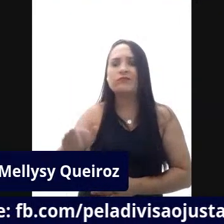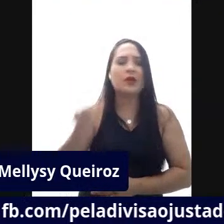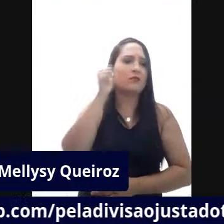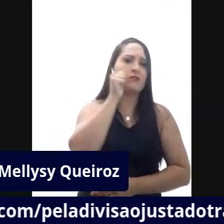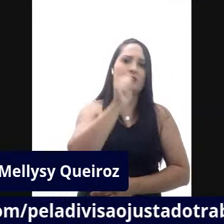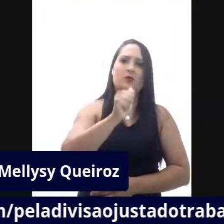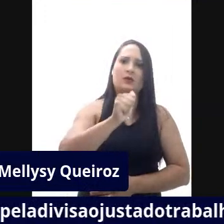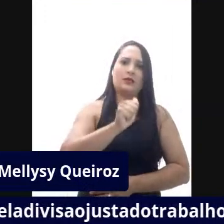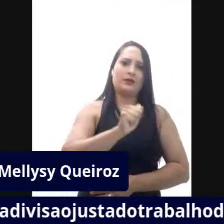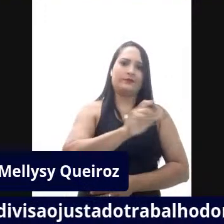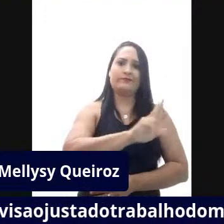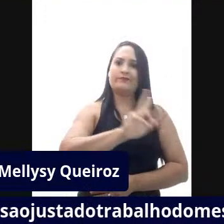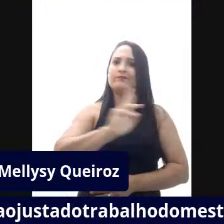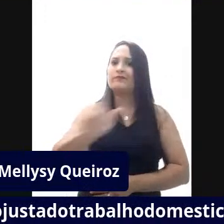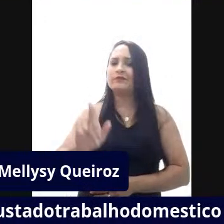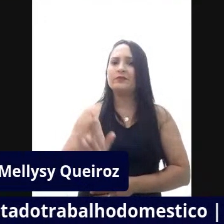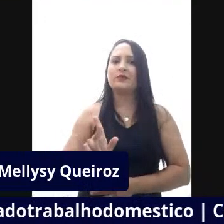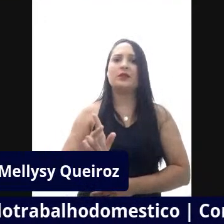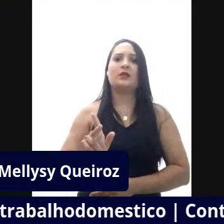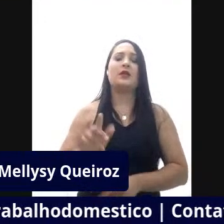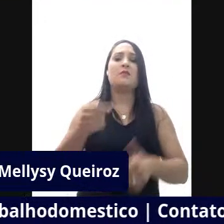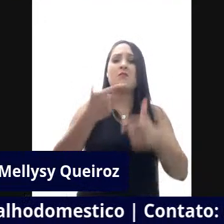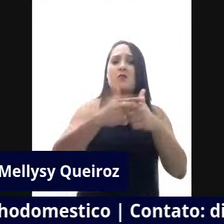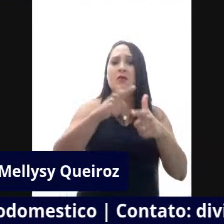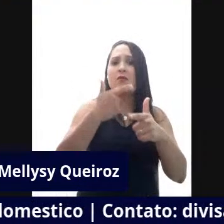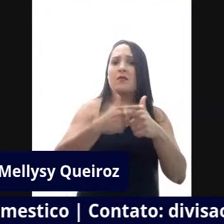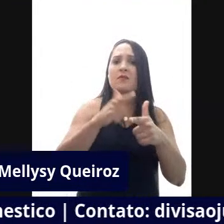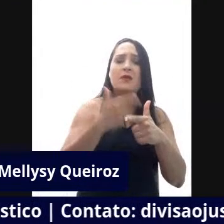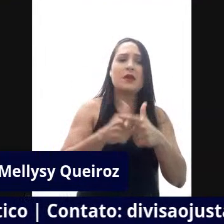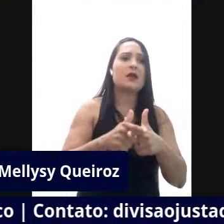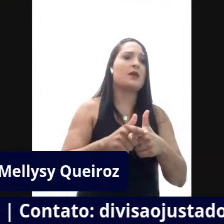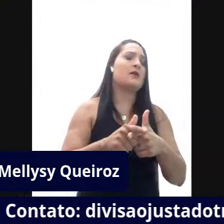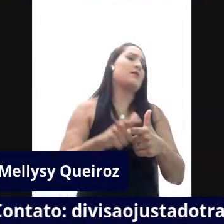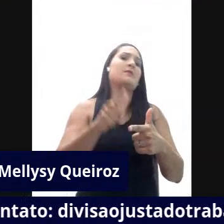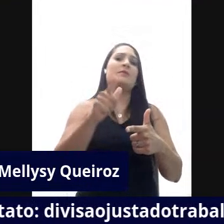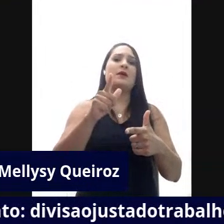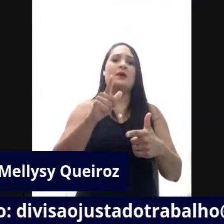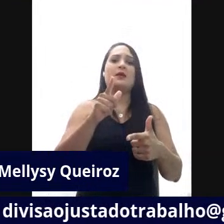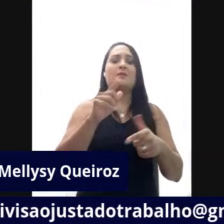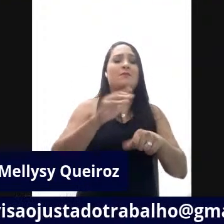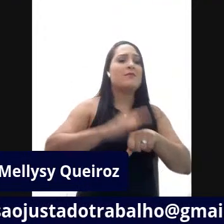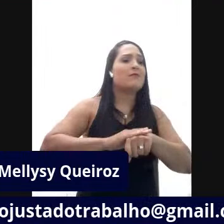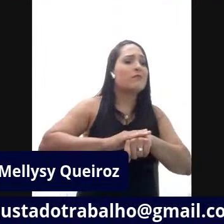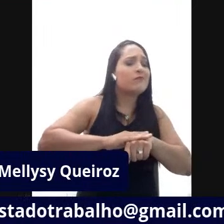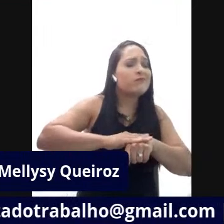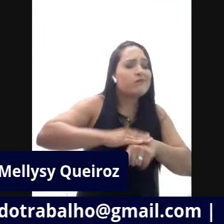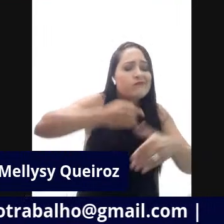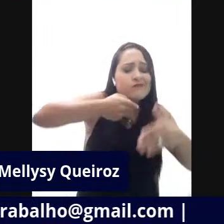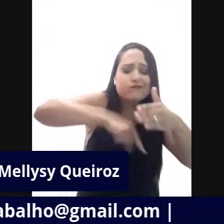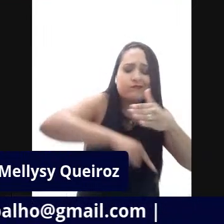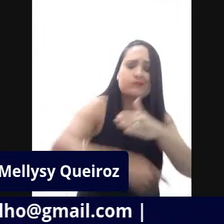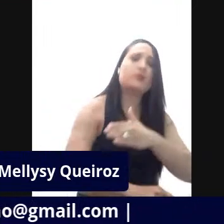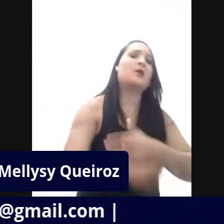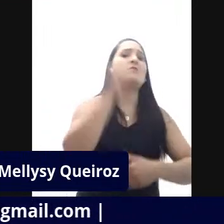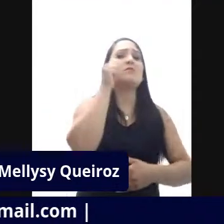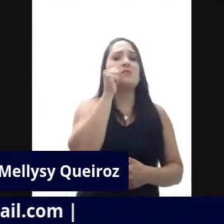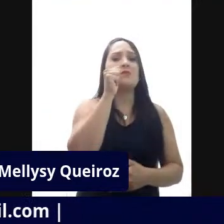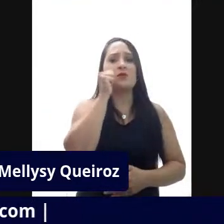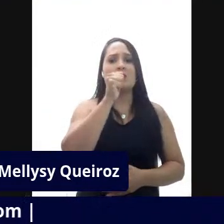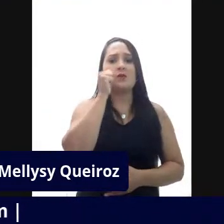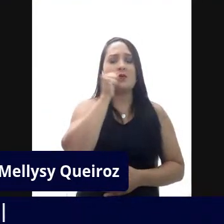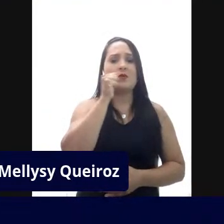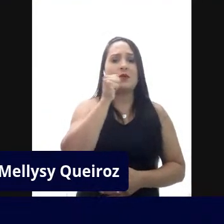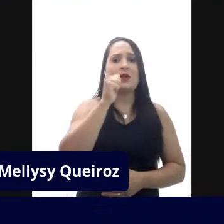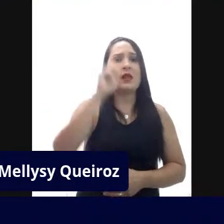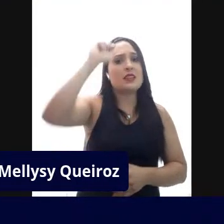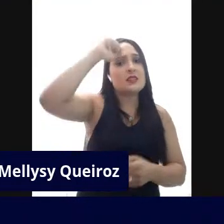isso traz na vida das mulheres quando elas são pobres, quando elas são negras, é um impacto muito maior, porque a gente está falando de